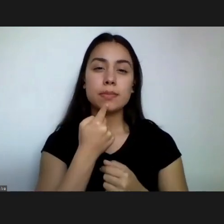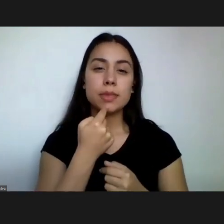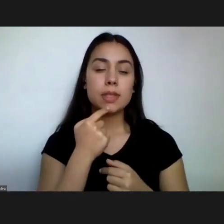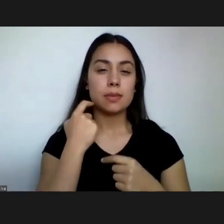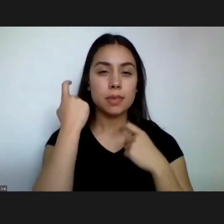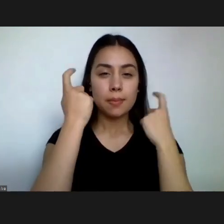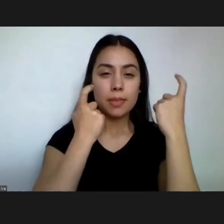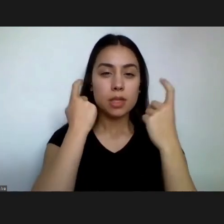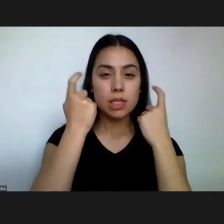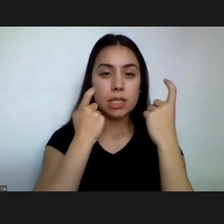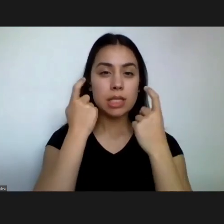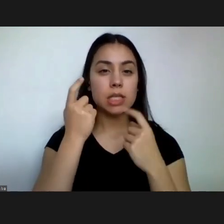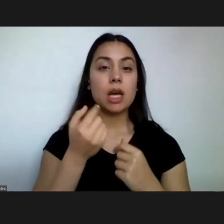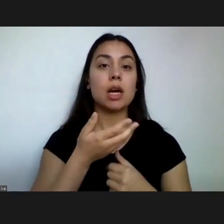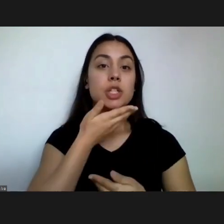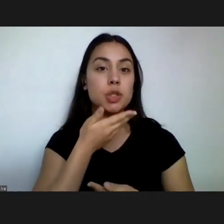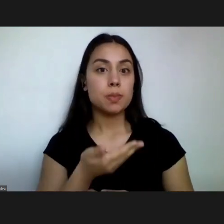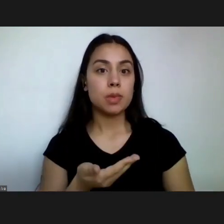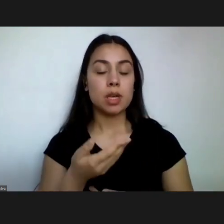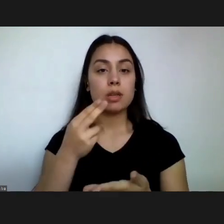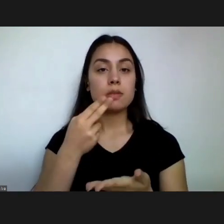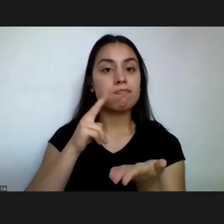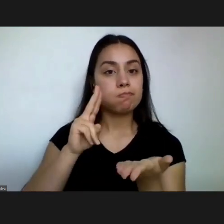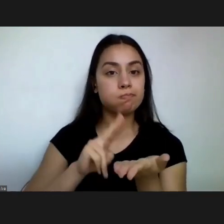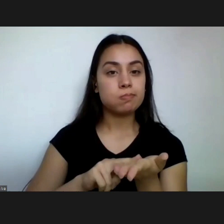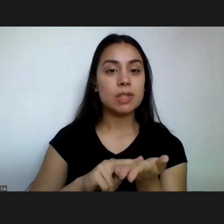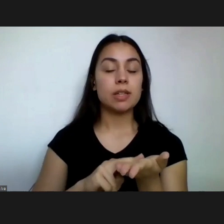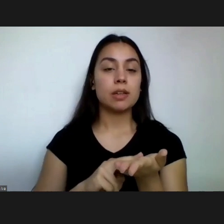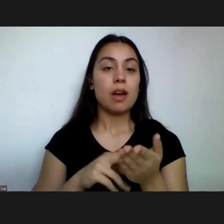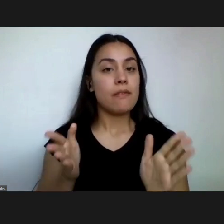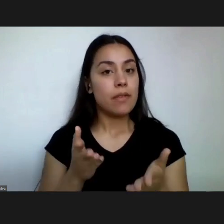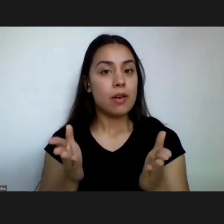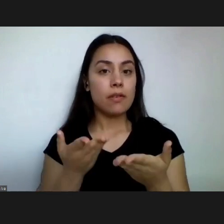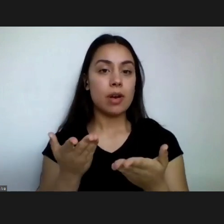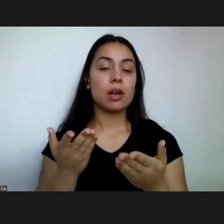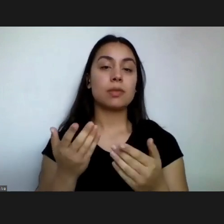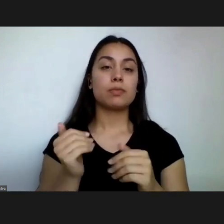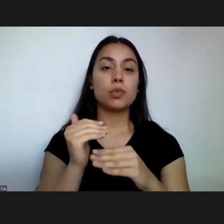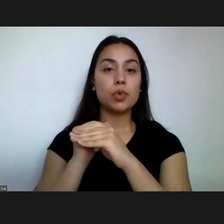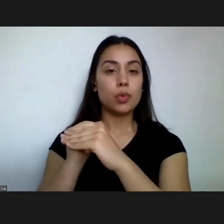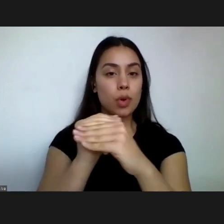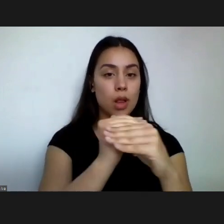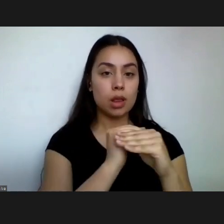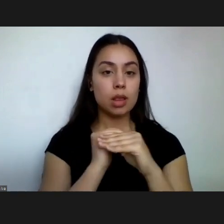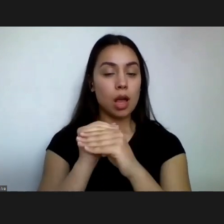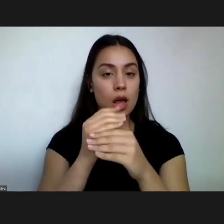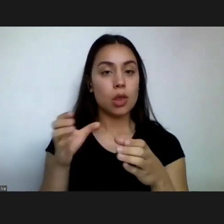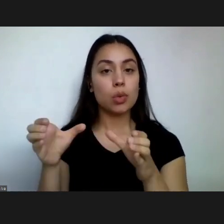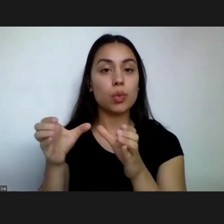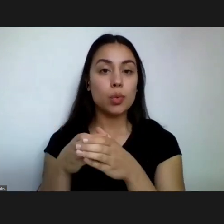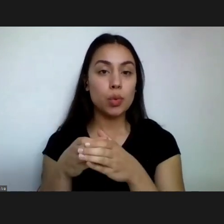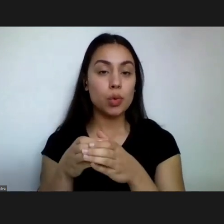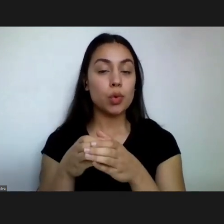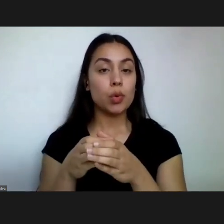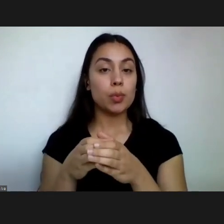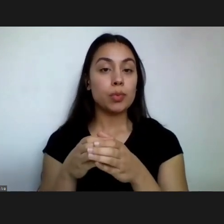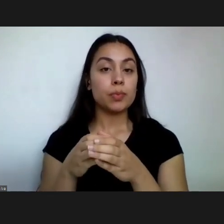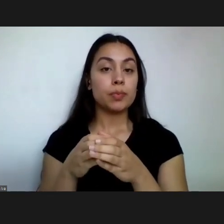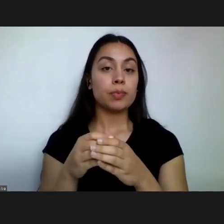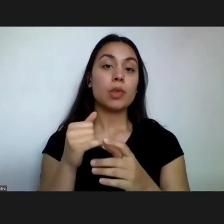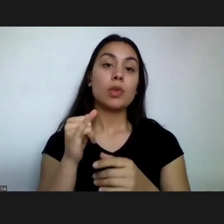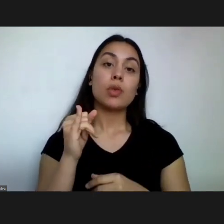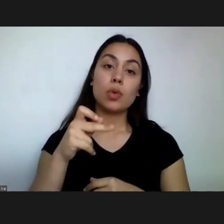experiências concretas que possa incentivar e mobilizar a ação individual e coletiva dentro e fora da